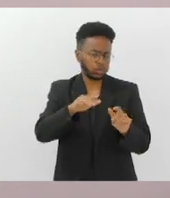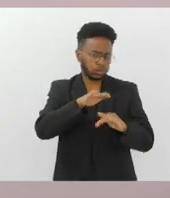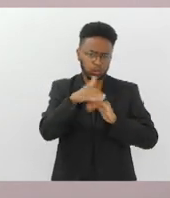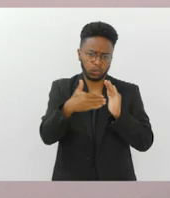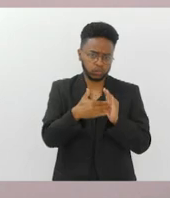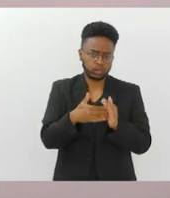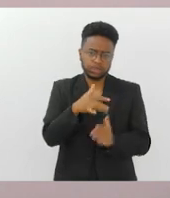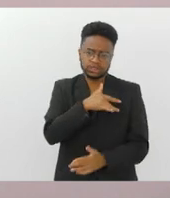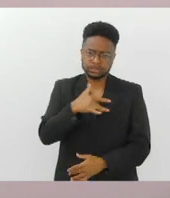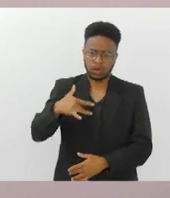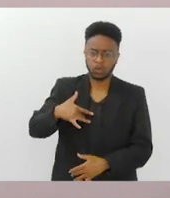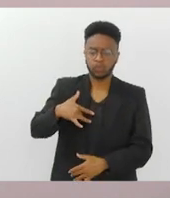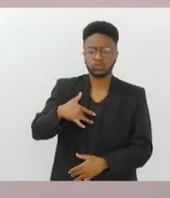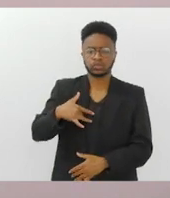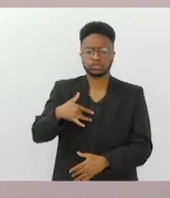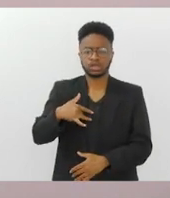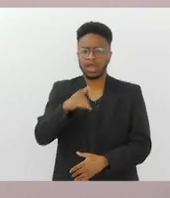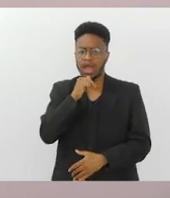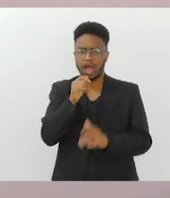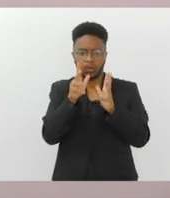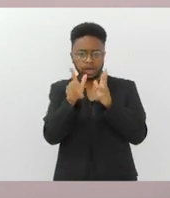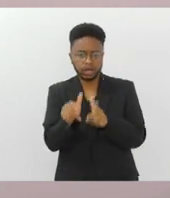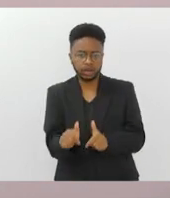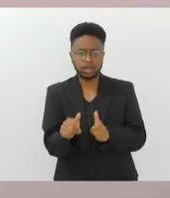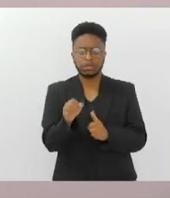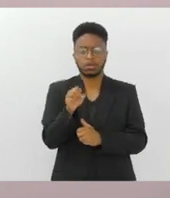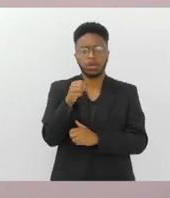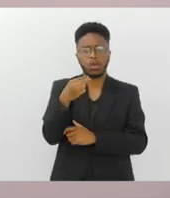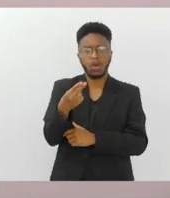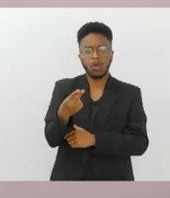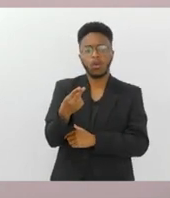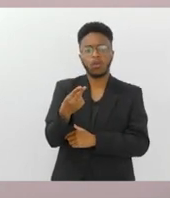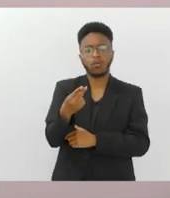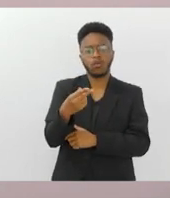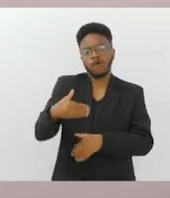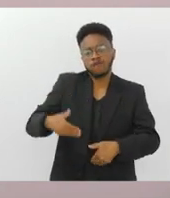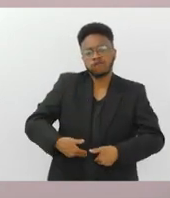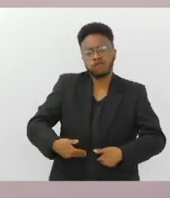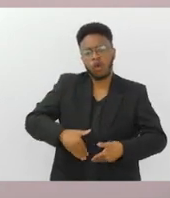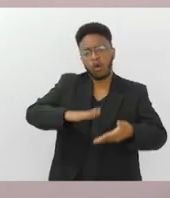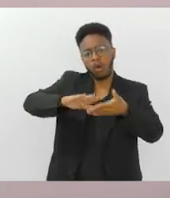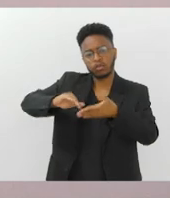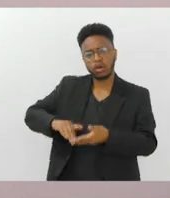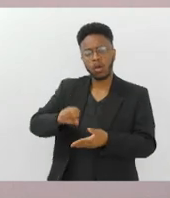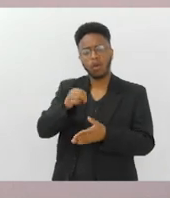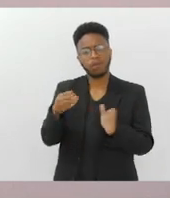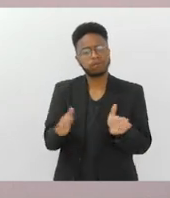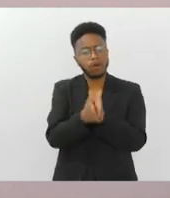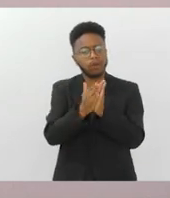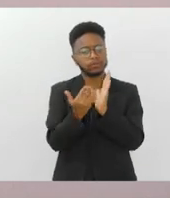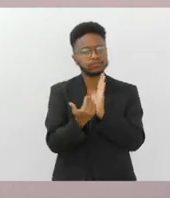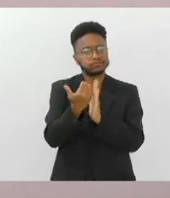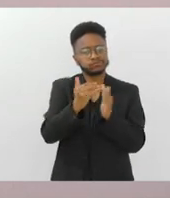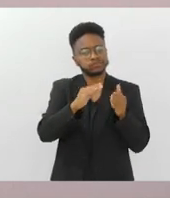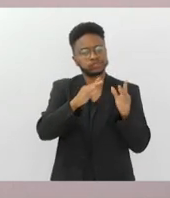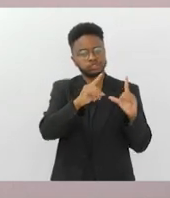saúde, a saneamento básico, a superação da fome, da pobreza, a gente, de novo, vai